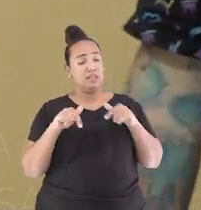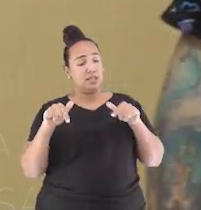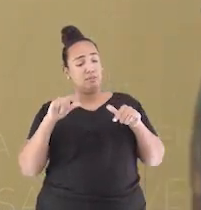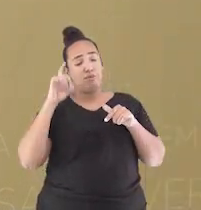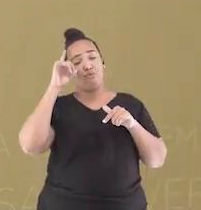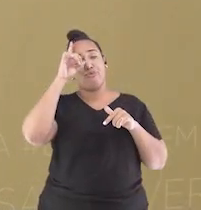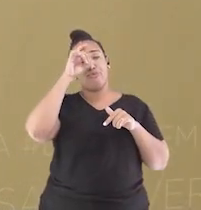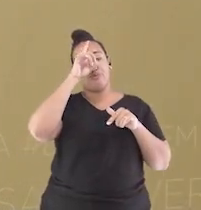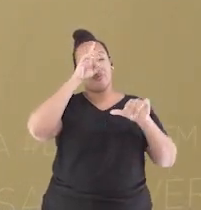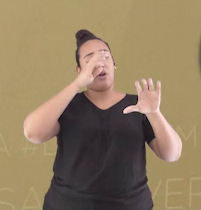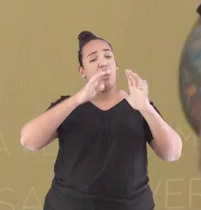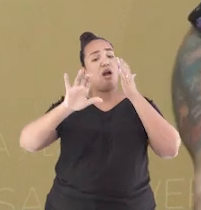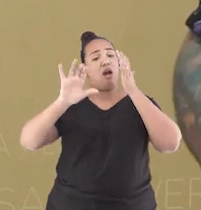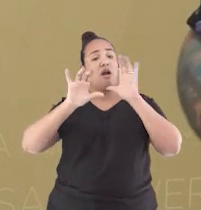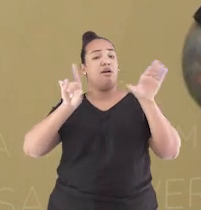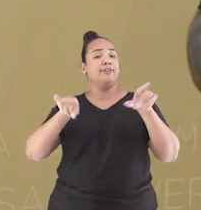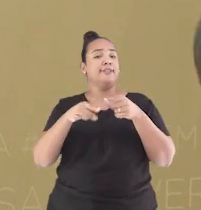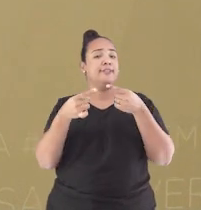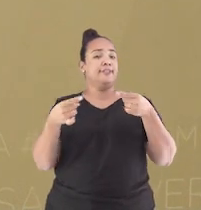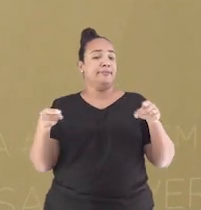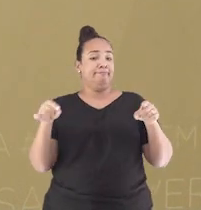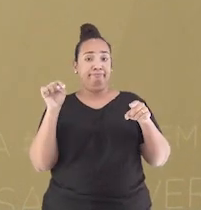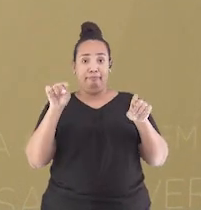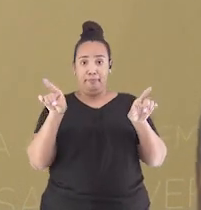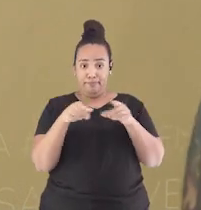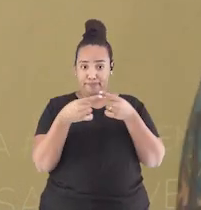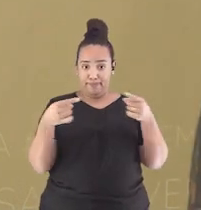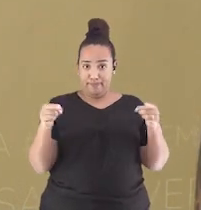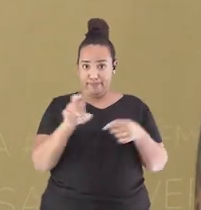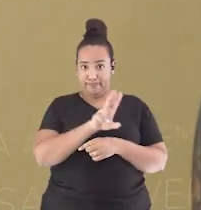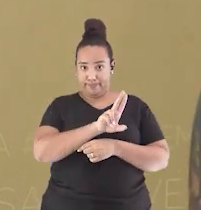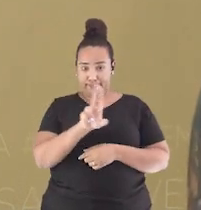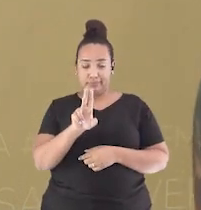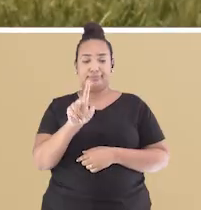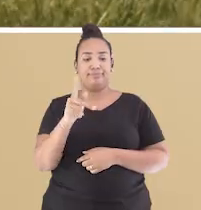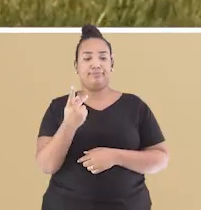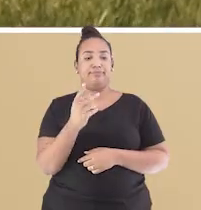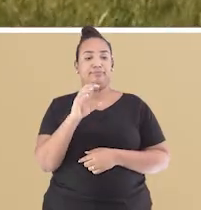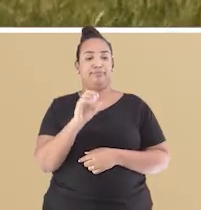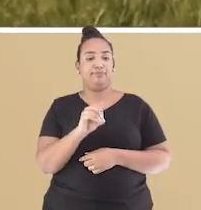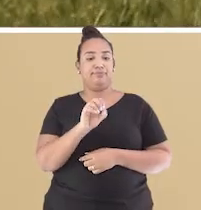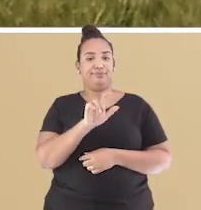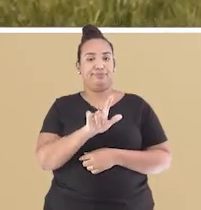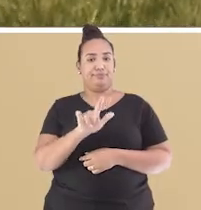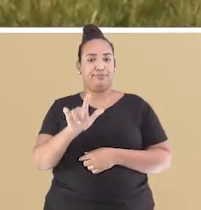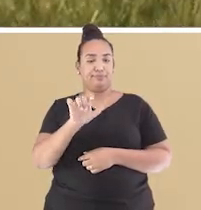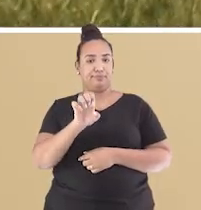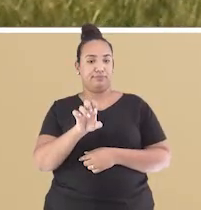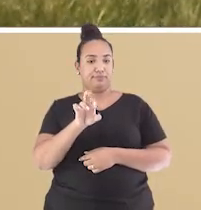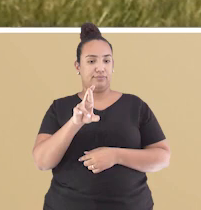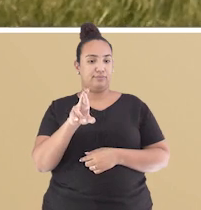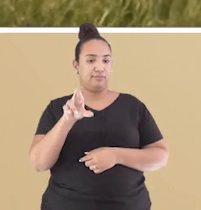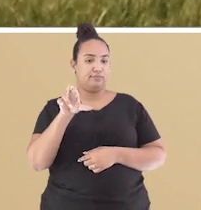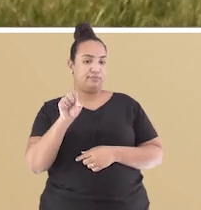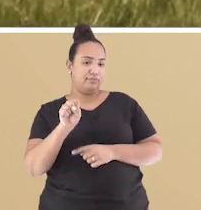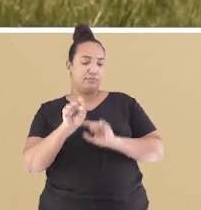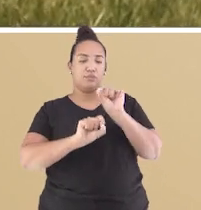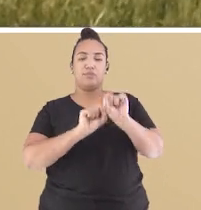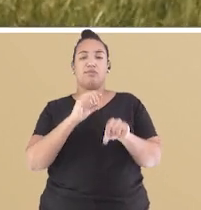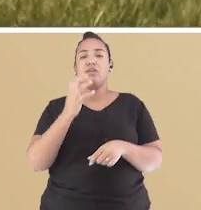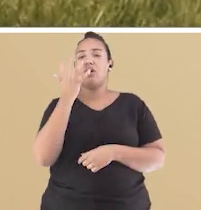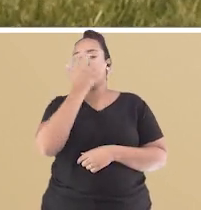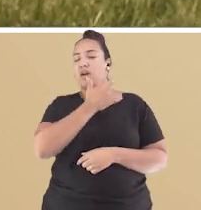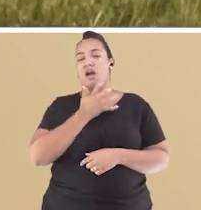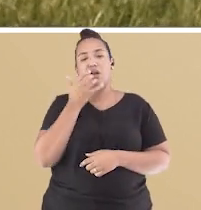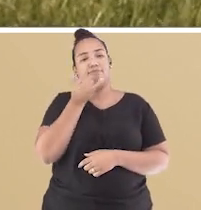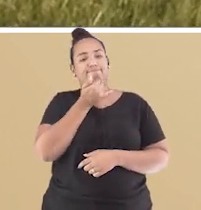desumana, eles entoavam músicas para tentar amenizar o sofrimento. Essas músicas eram chamadas de howlers,